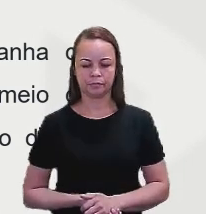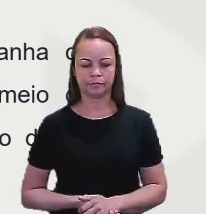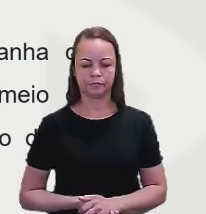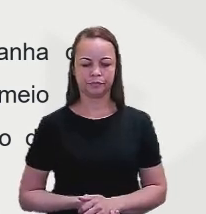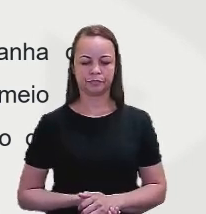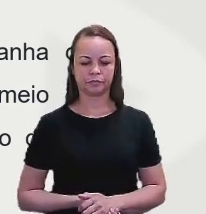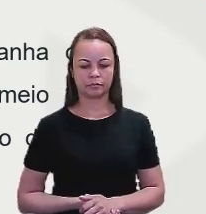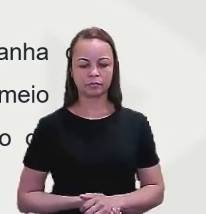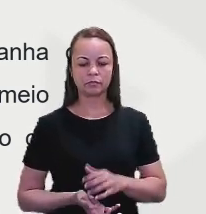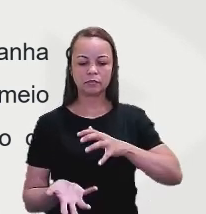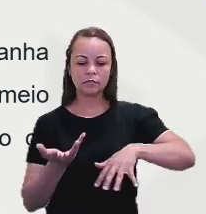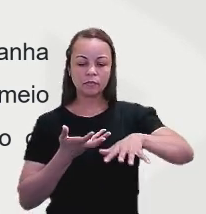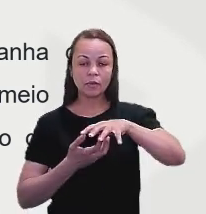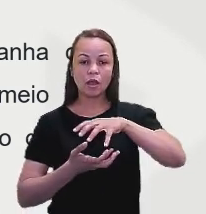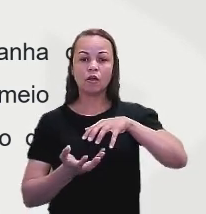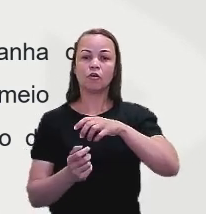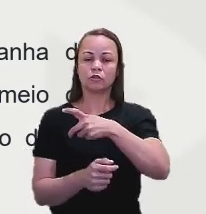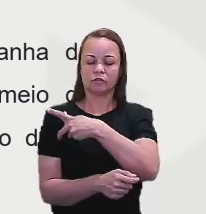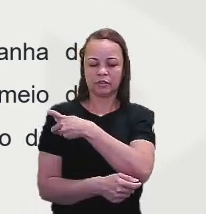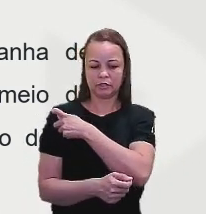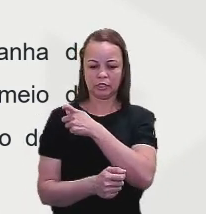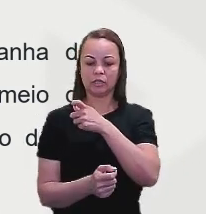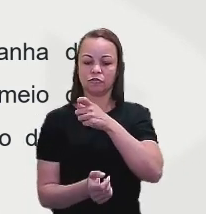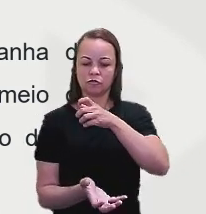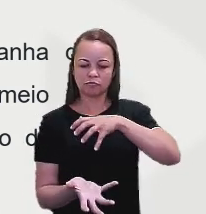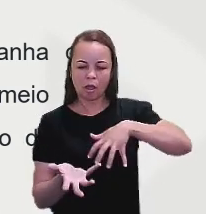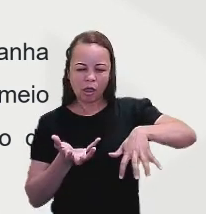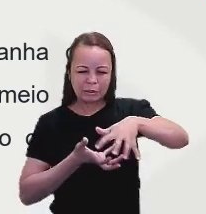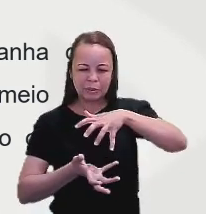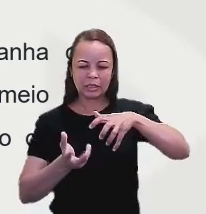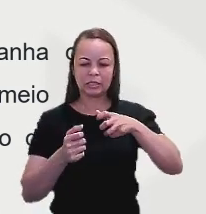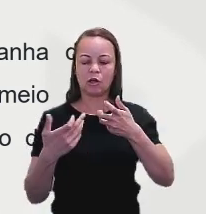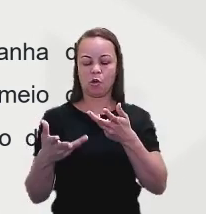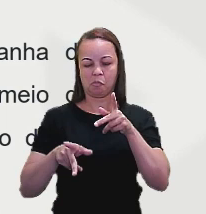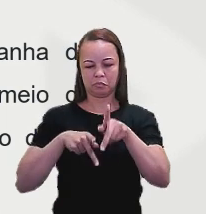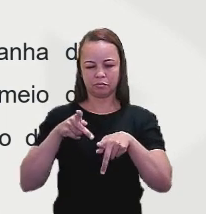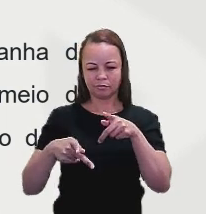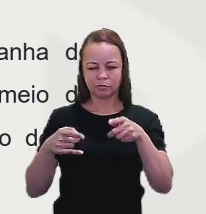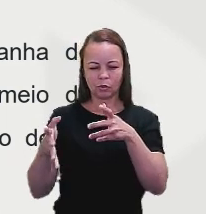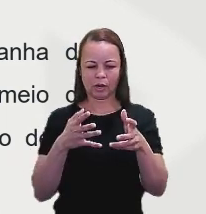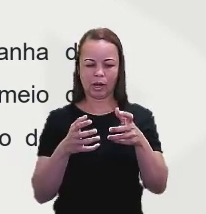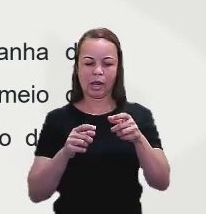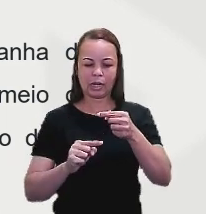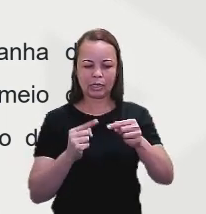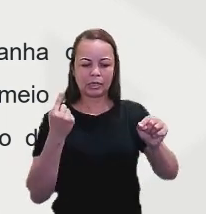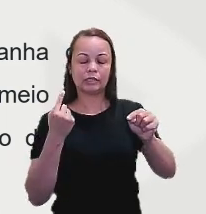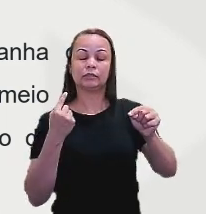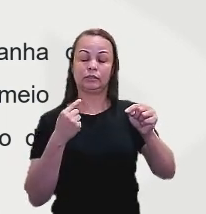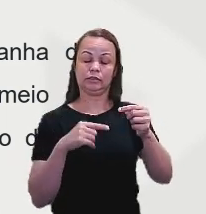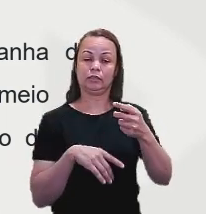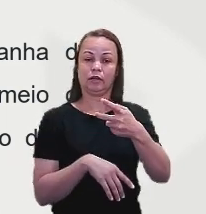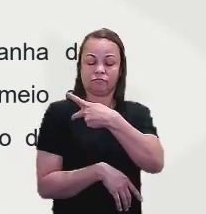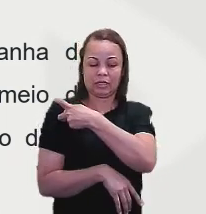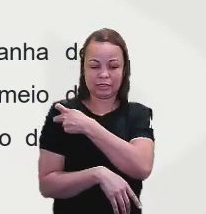A revolta da vacina foi uma rebelião popular contra a vacina anti-varíola, ocorrida no Rio de